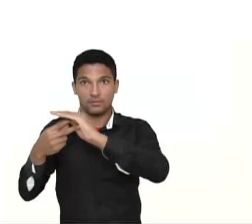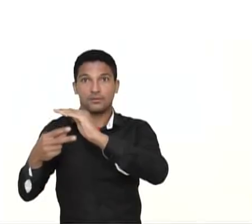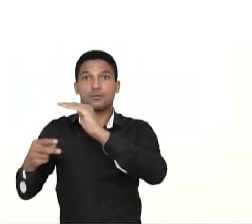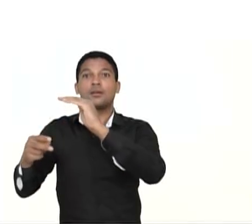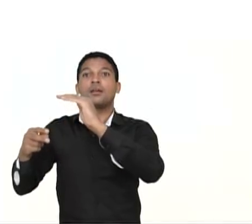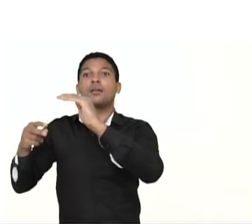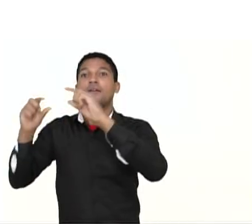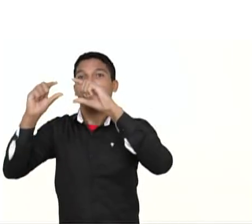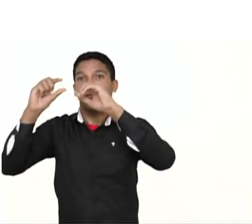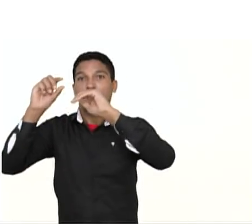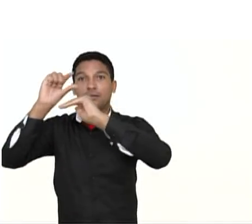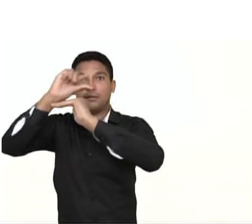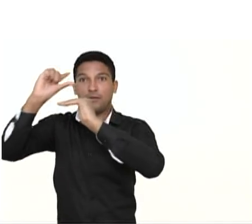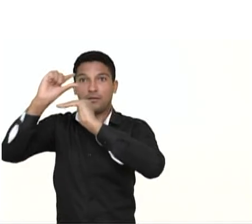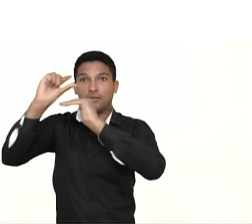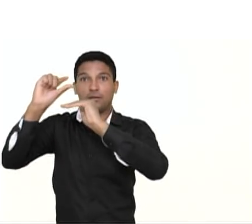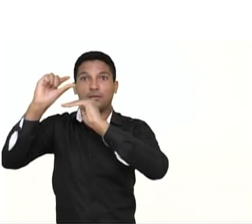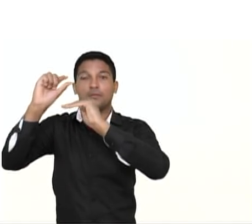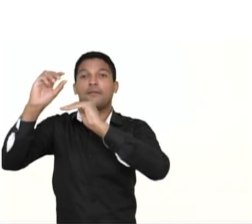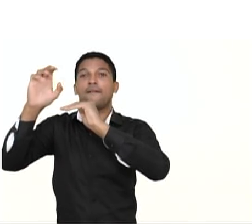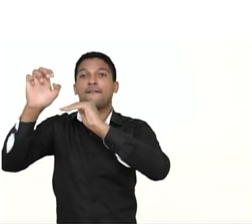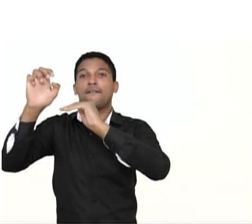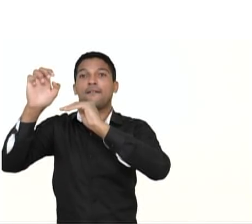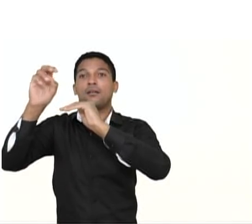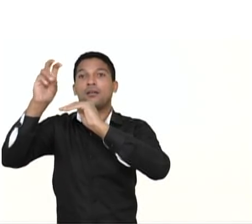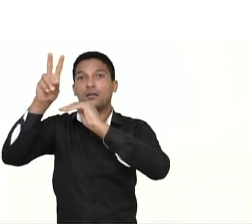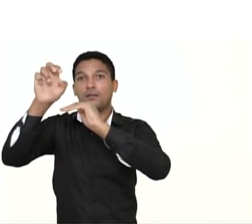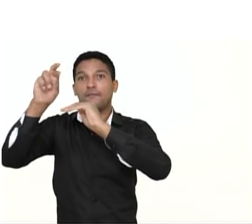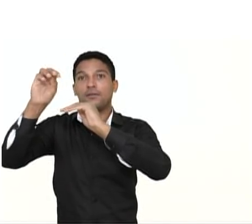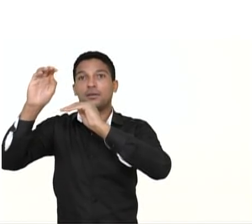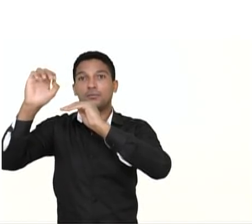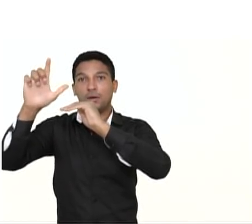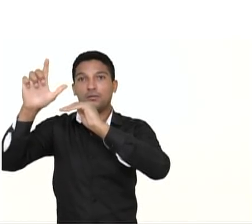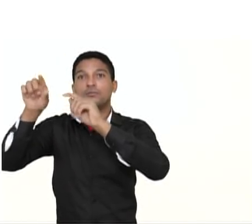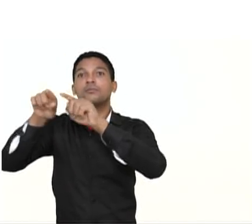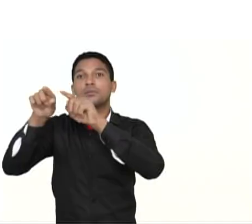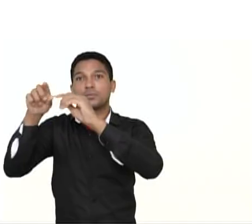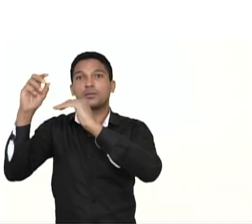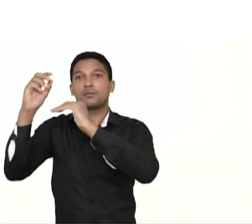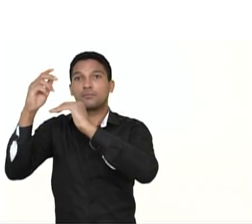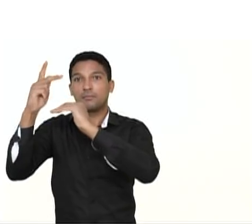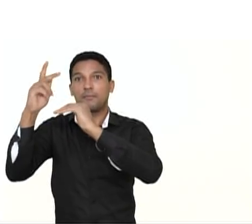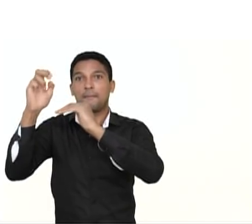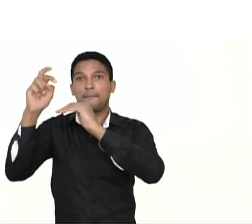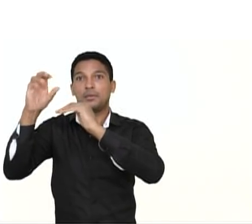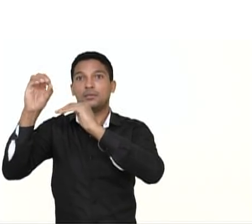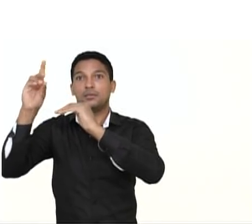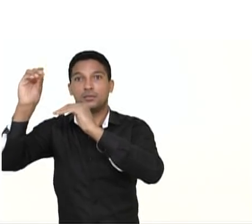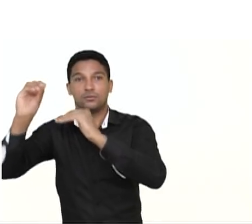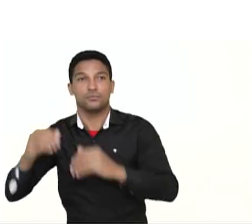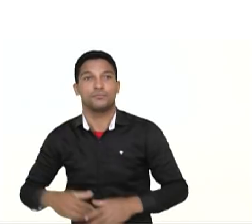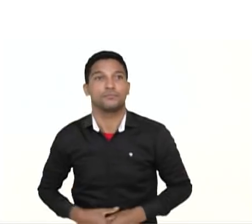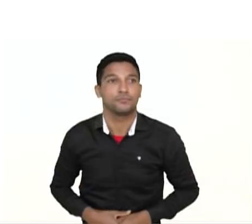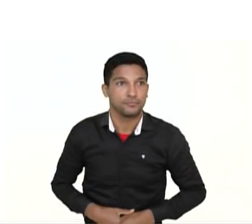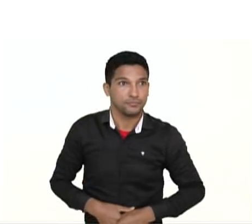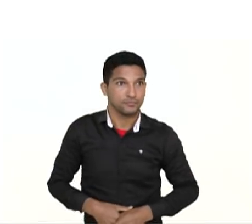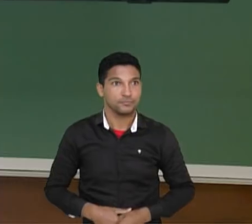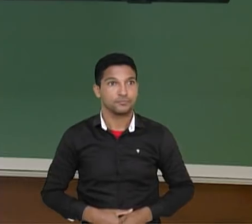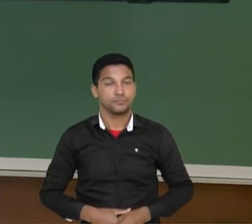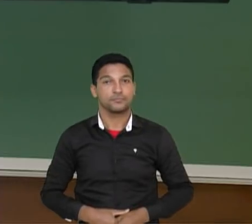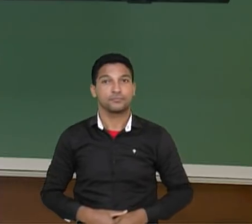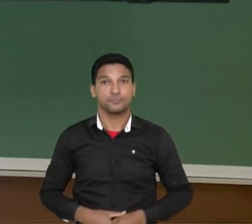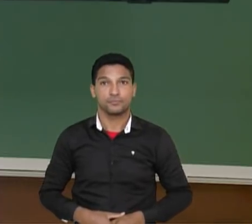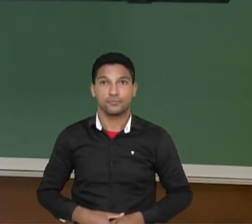que 2020 terá novos recordes de destruição ambiental. Então, neste caso aqui, o que vocês vão